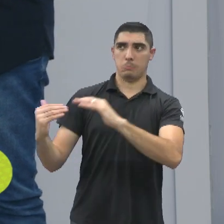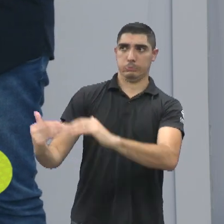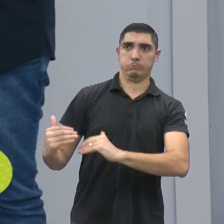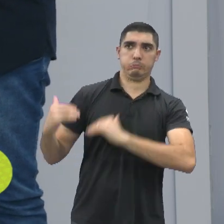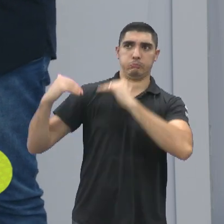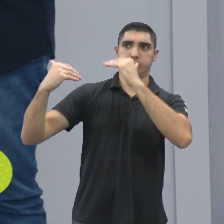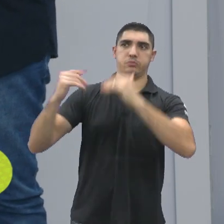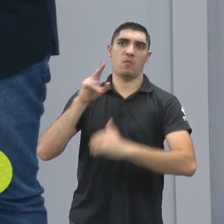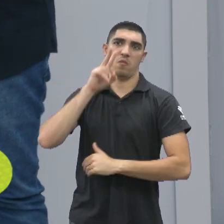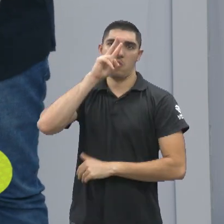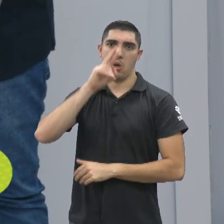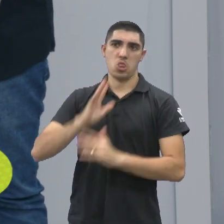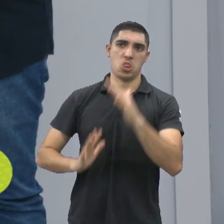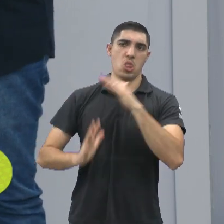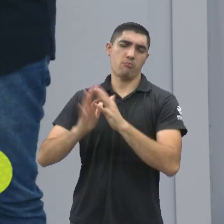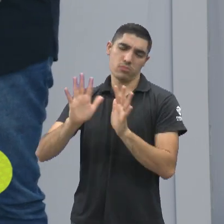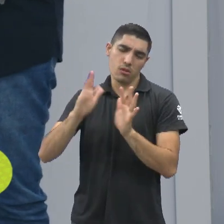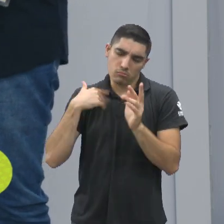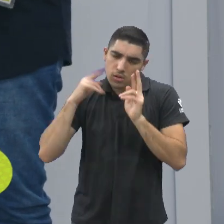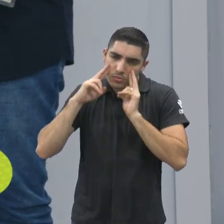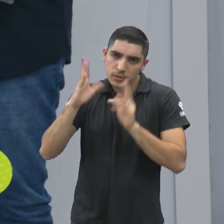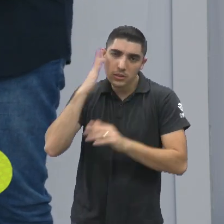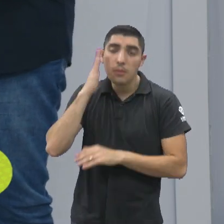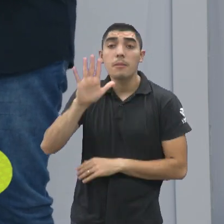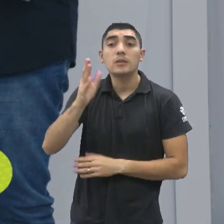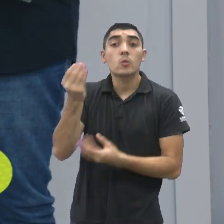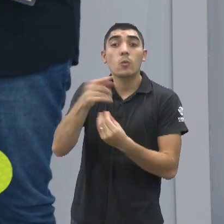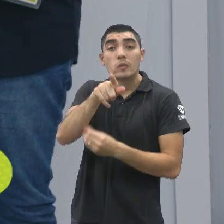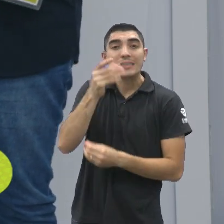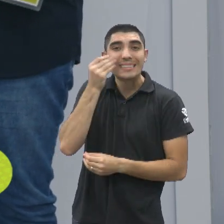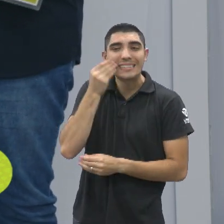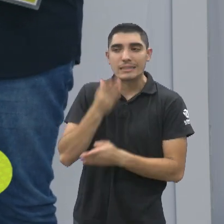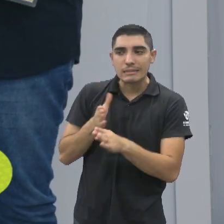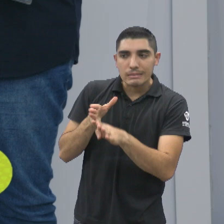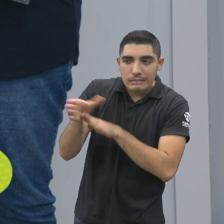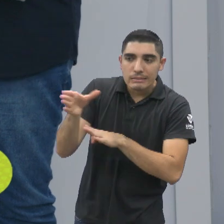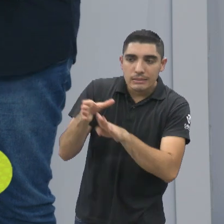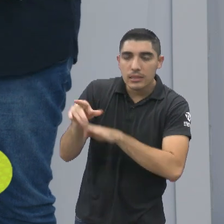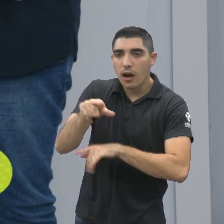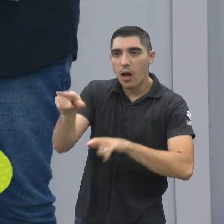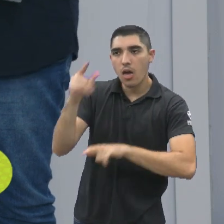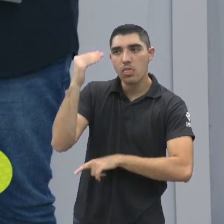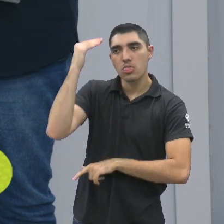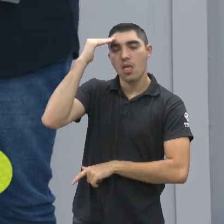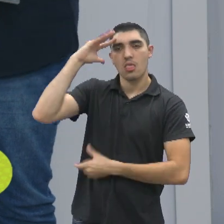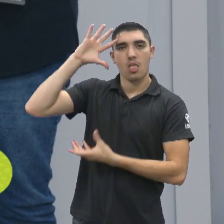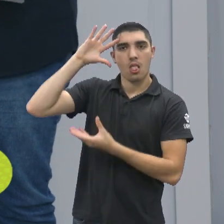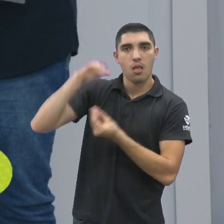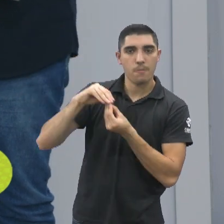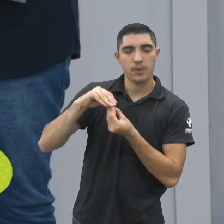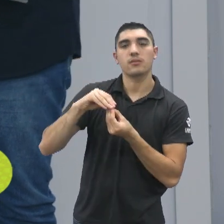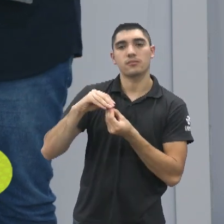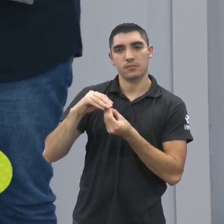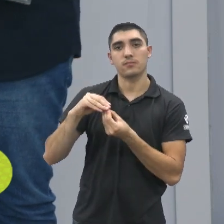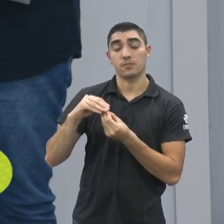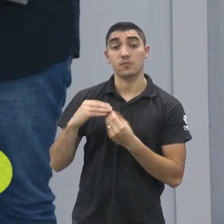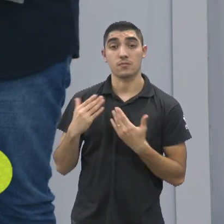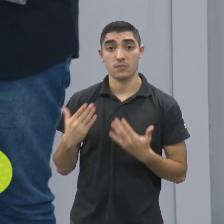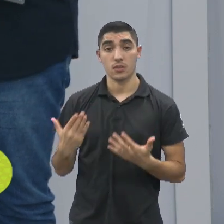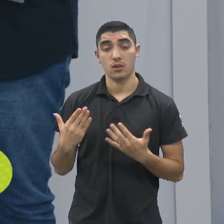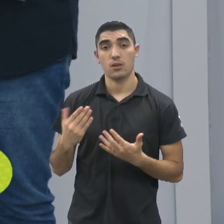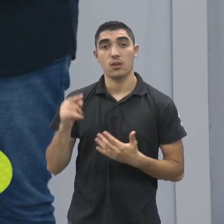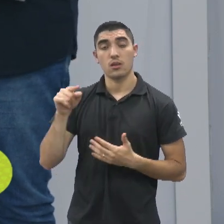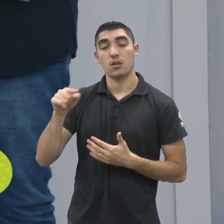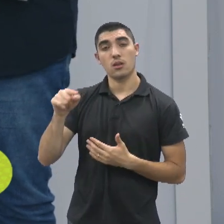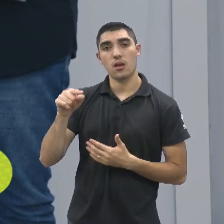essa conversa para fazer com que os jogadores compreendam que aquilo que vinha sendo feito não era, pelo menos no seu entendimento, não era o